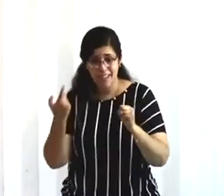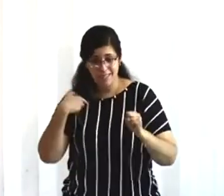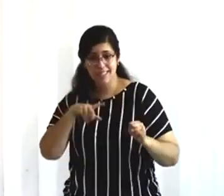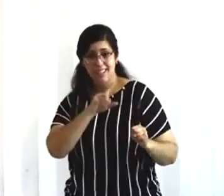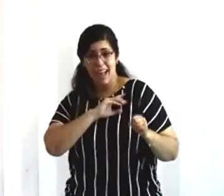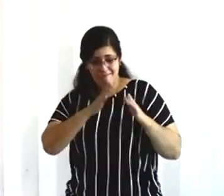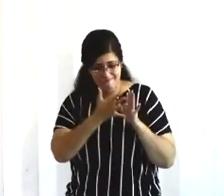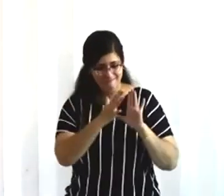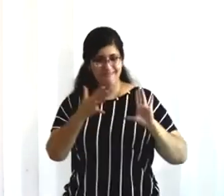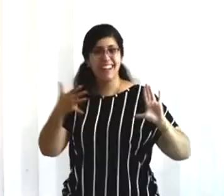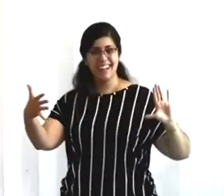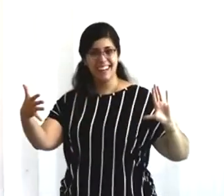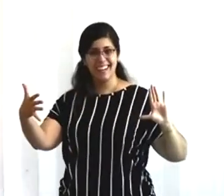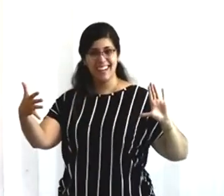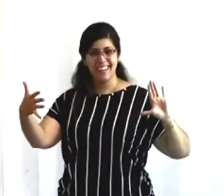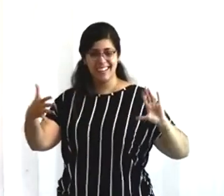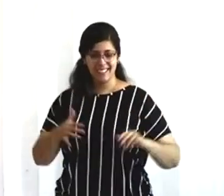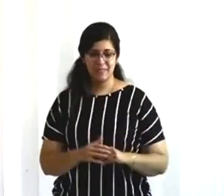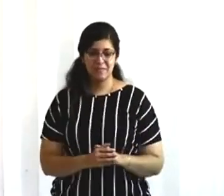precisamos fazer é: